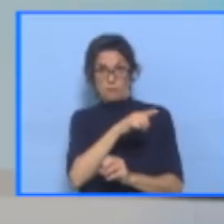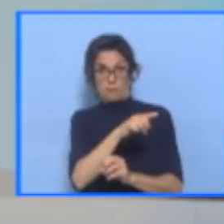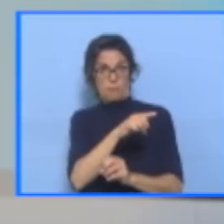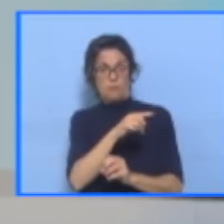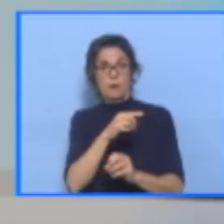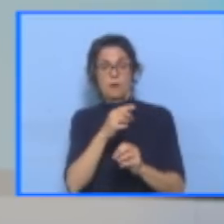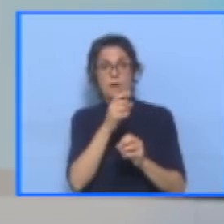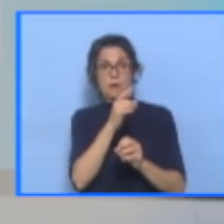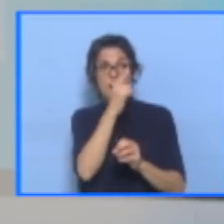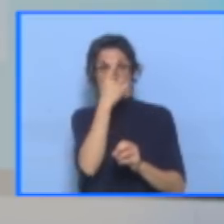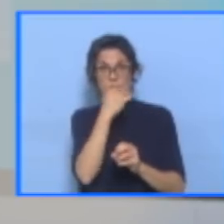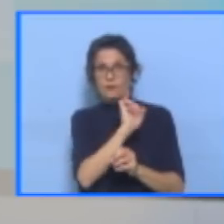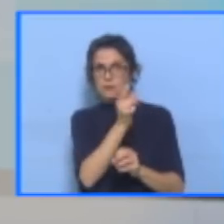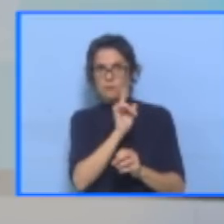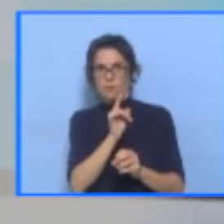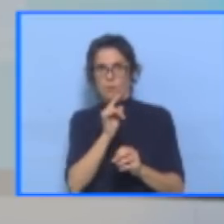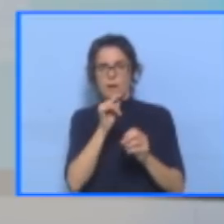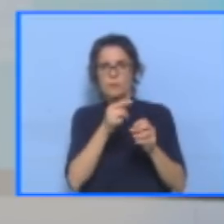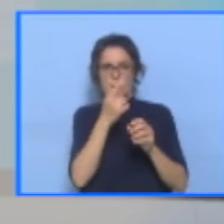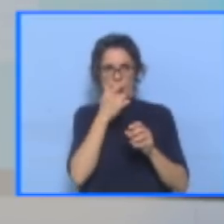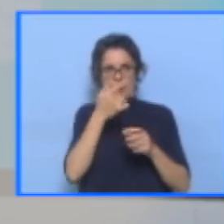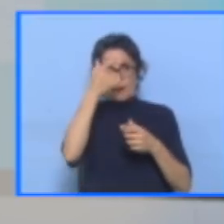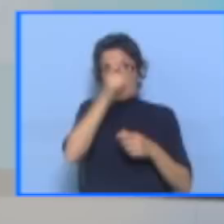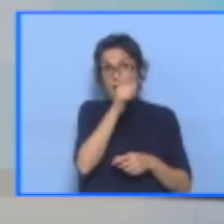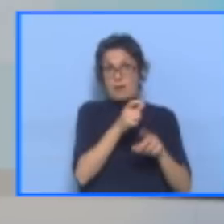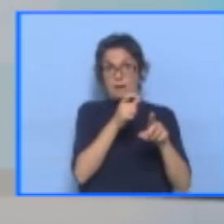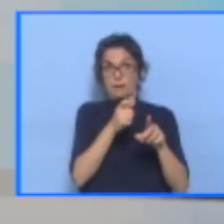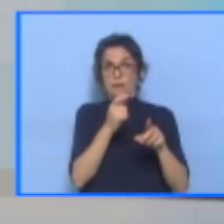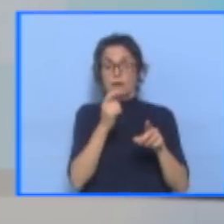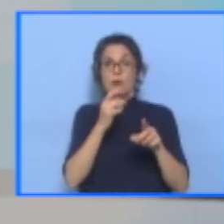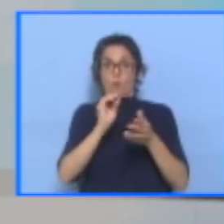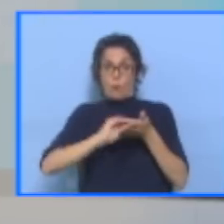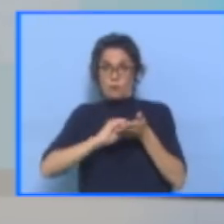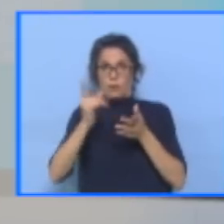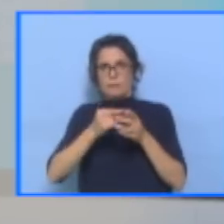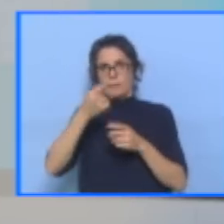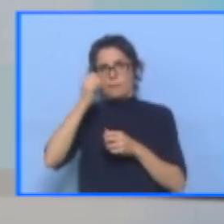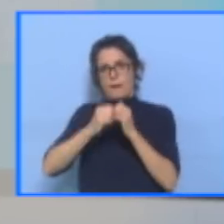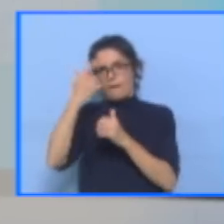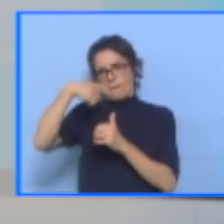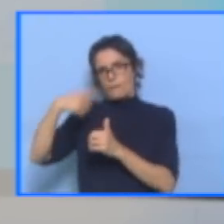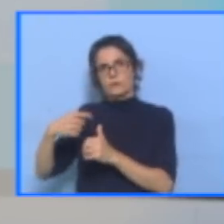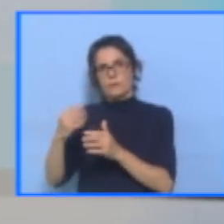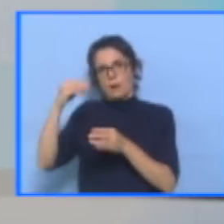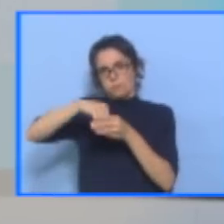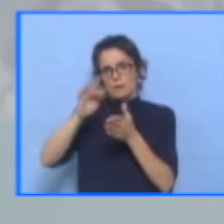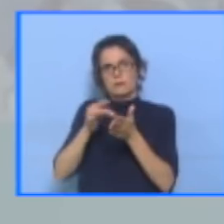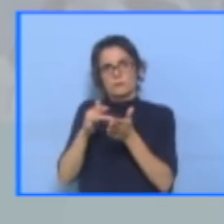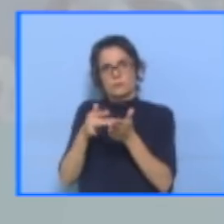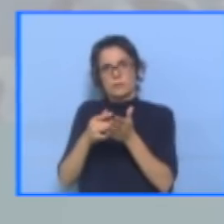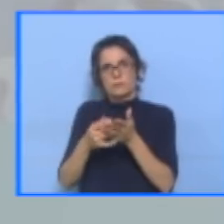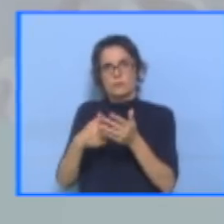diferença entre ele, o autor, e os personagens dramáticos que vão contrapondo soluções.